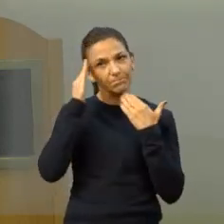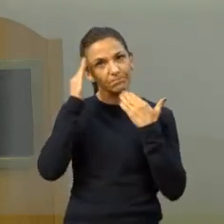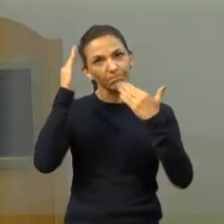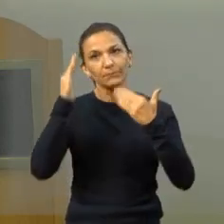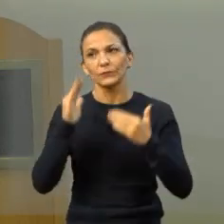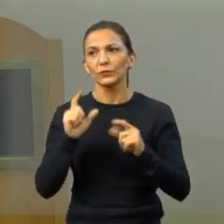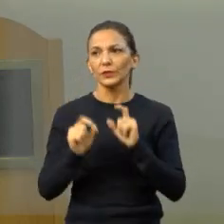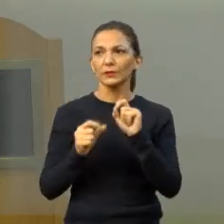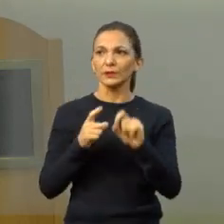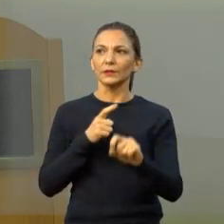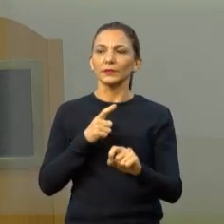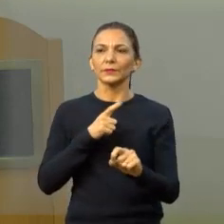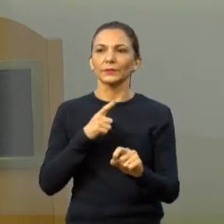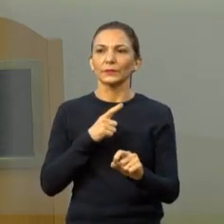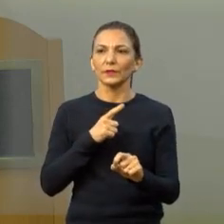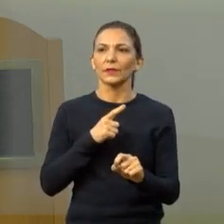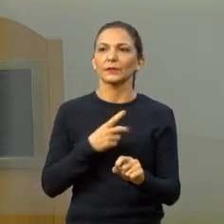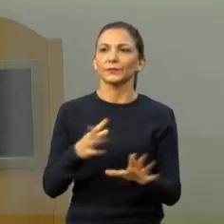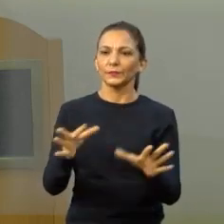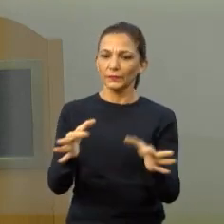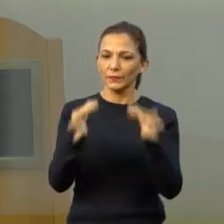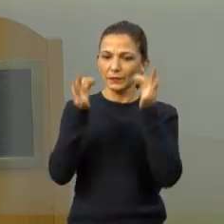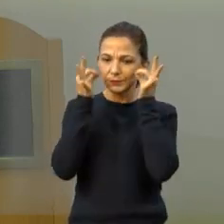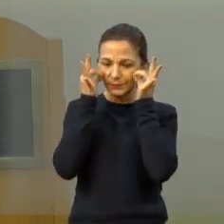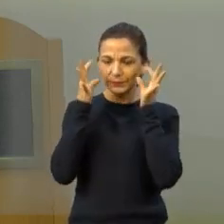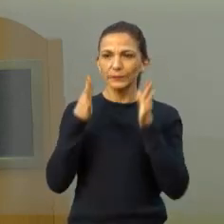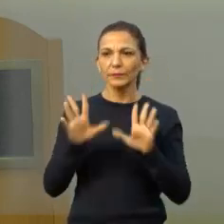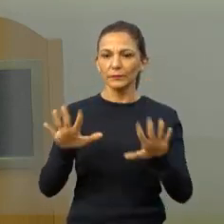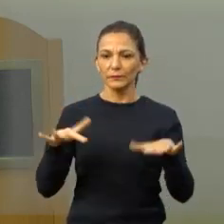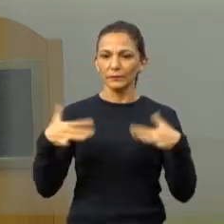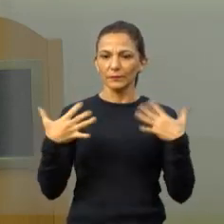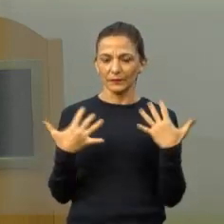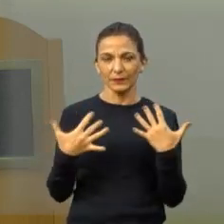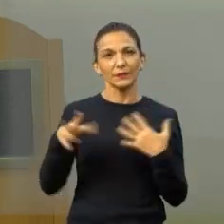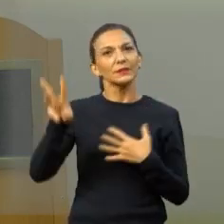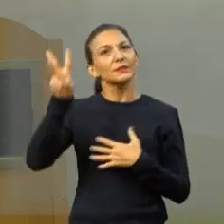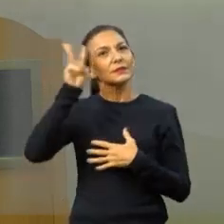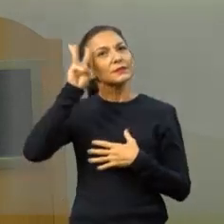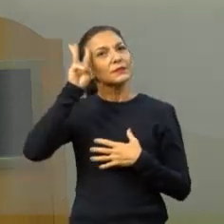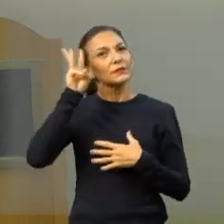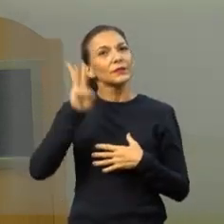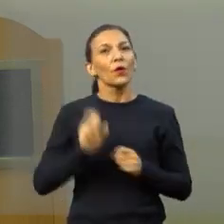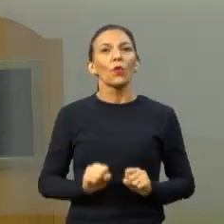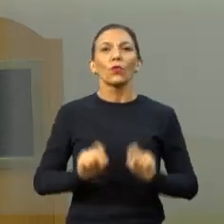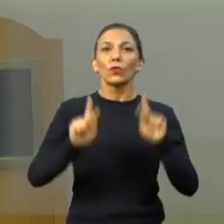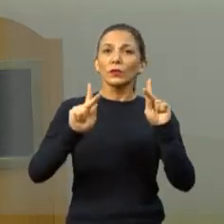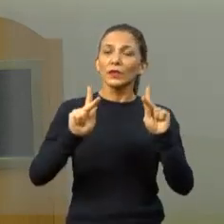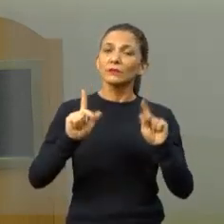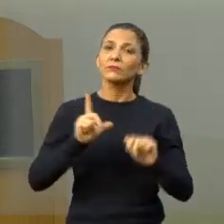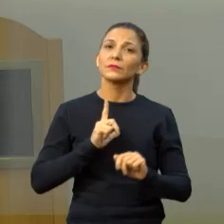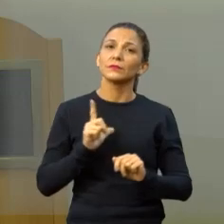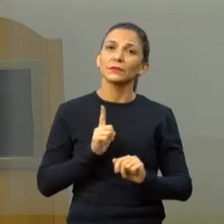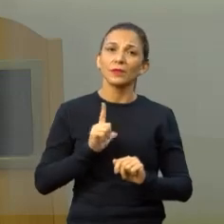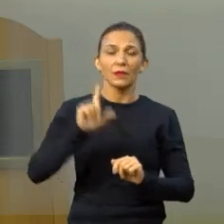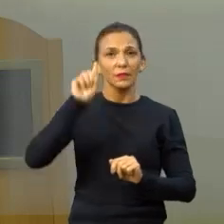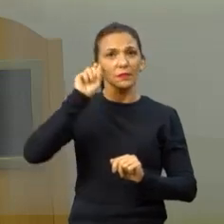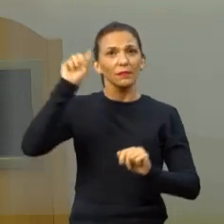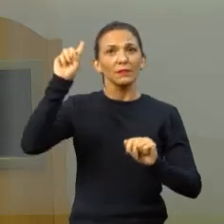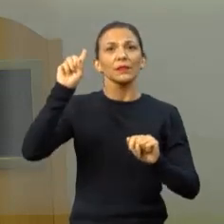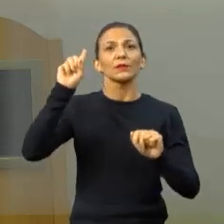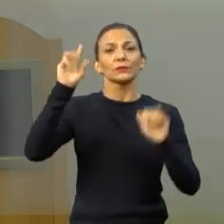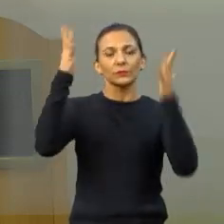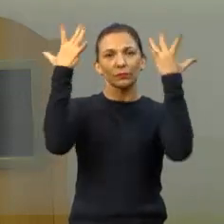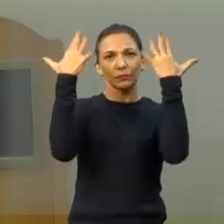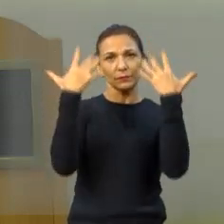a nós temos ouviram né espera que a gente tem uma belíssima terça-feira e que mais uma vez Deus tem misericórdia